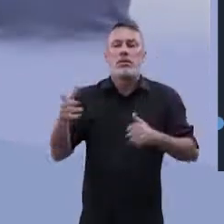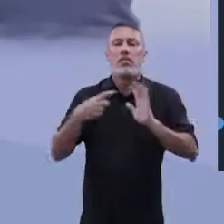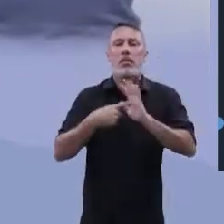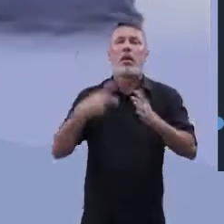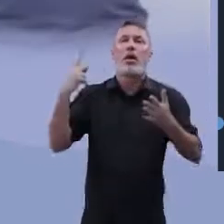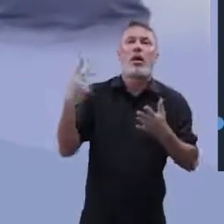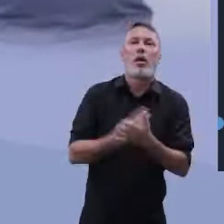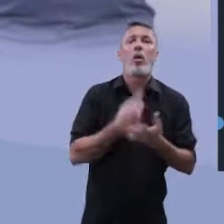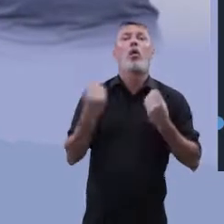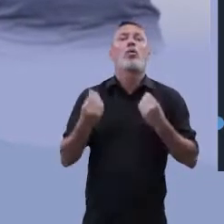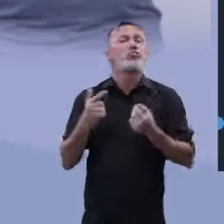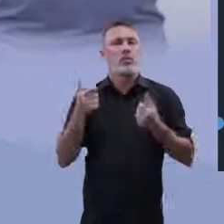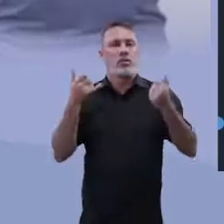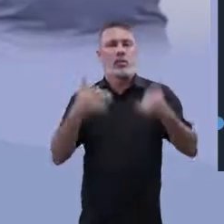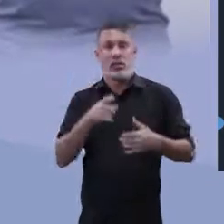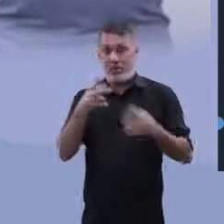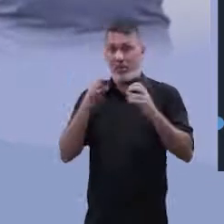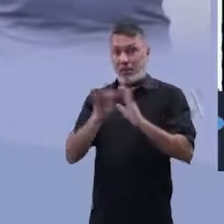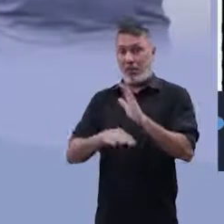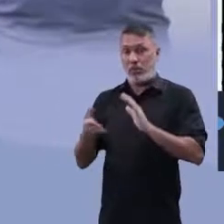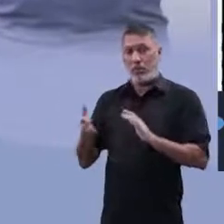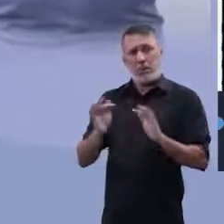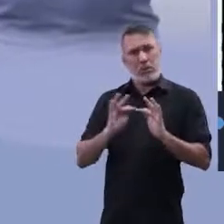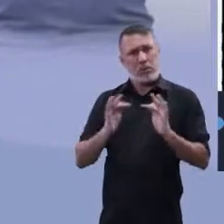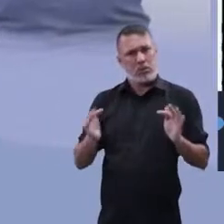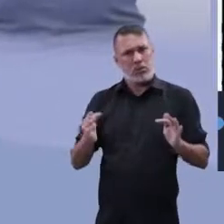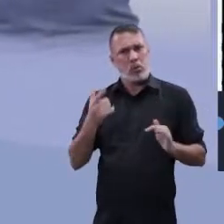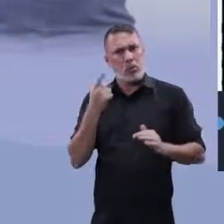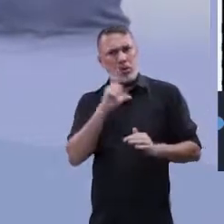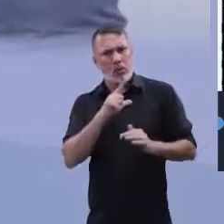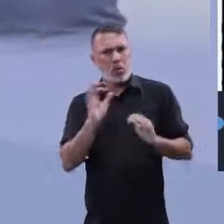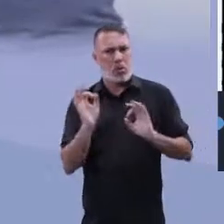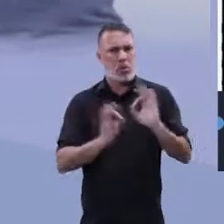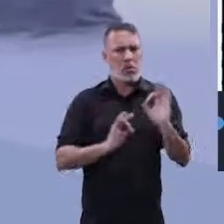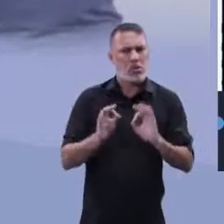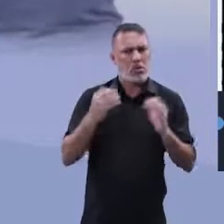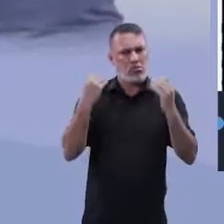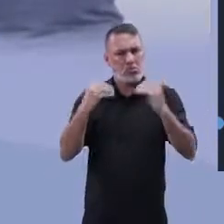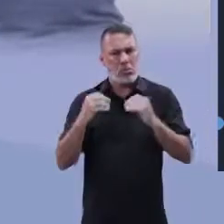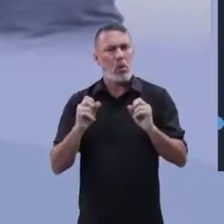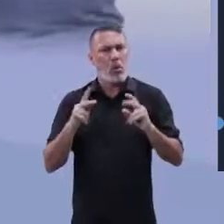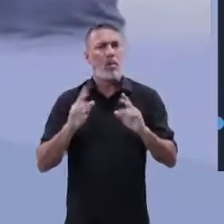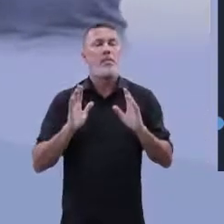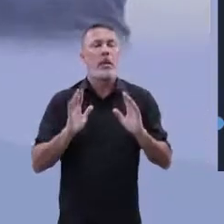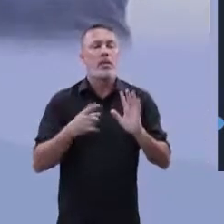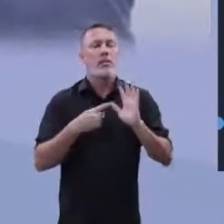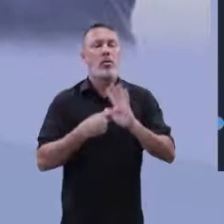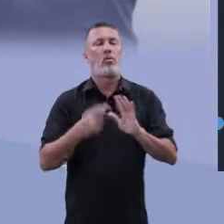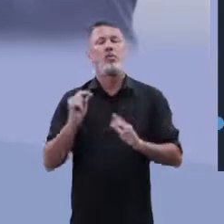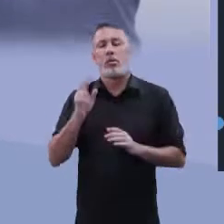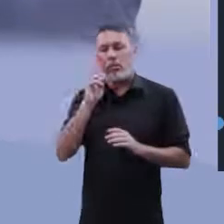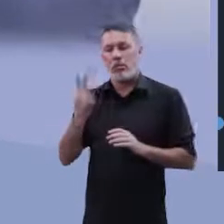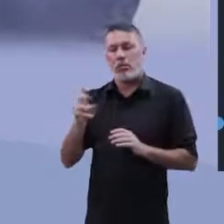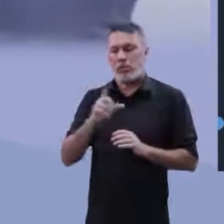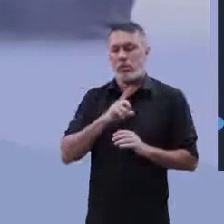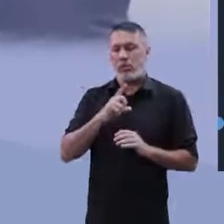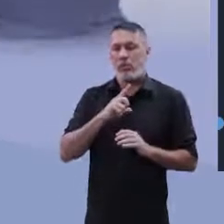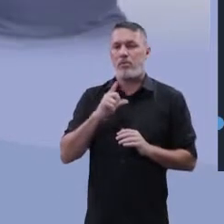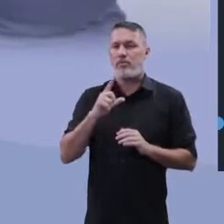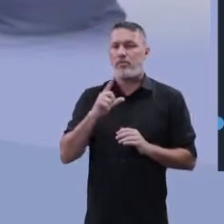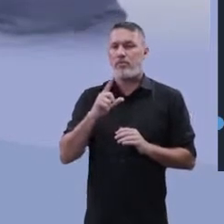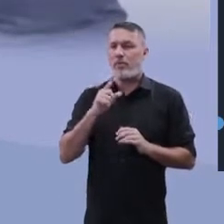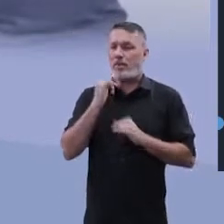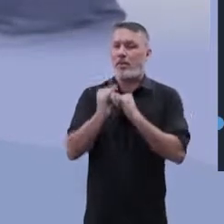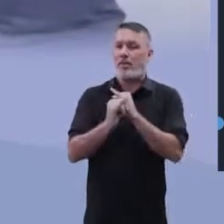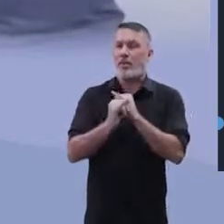explicação como isso pode acontecer. Perceba que o texto era razoável, né? Um texto bem organizado, só que ele apresenta ali, né?